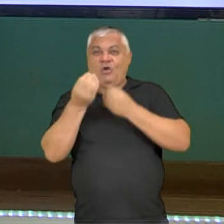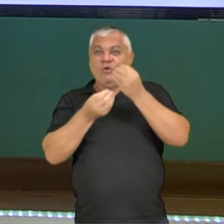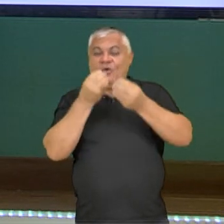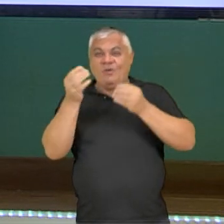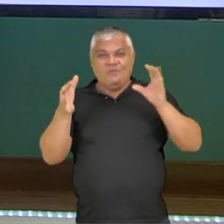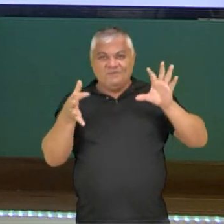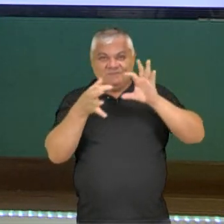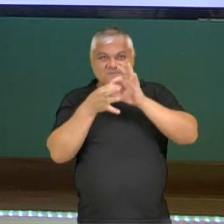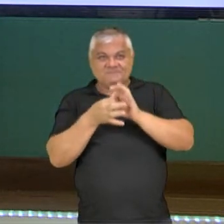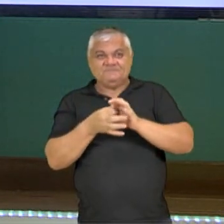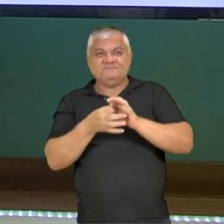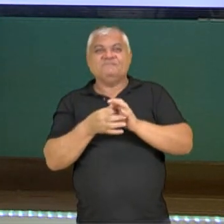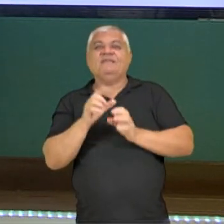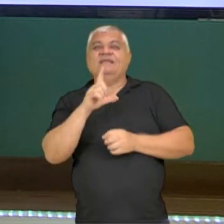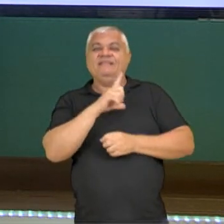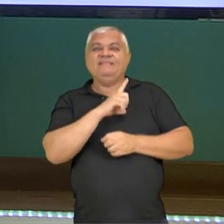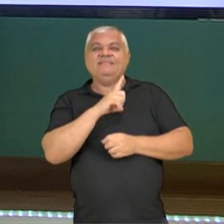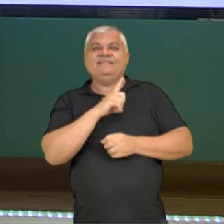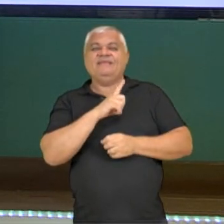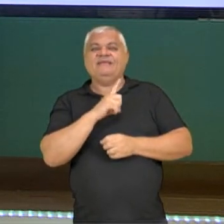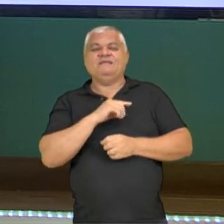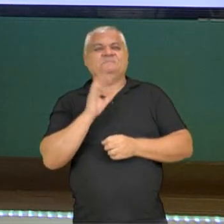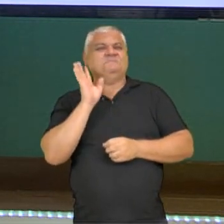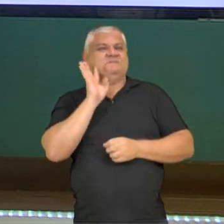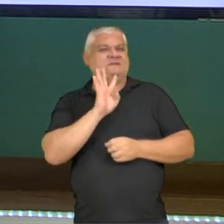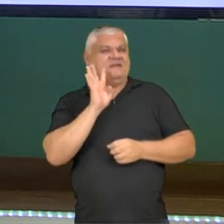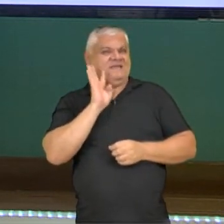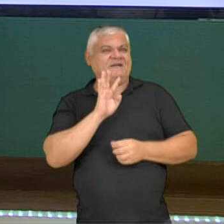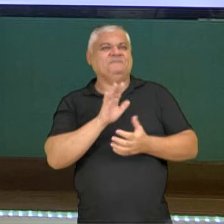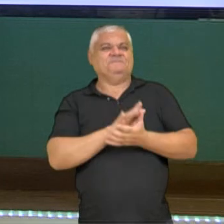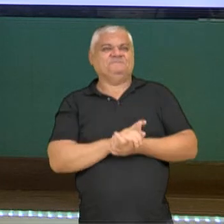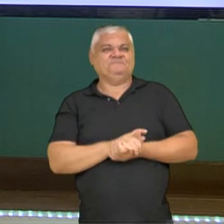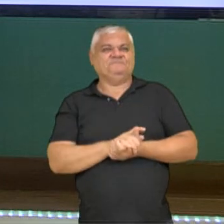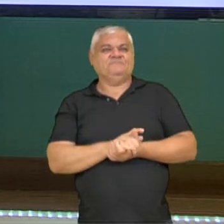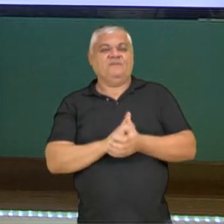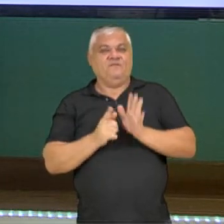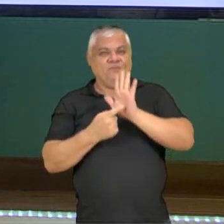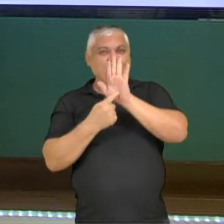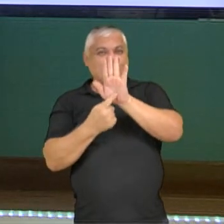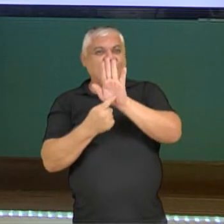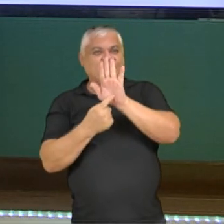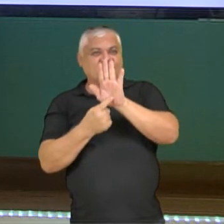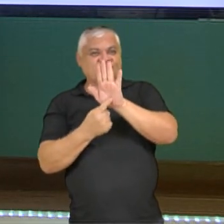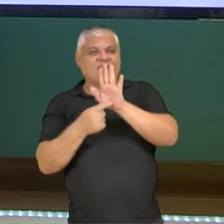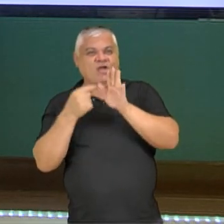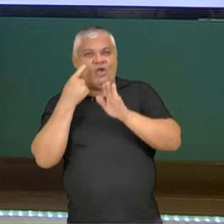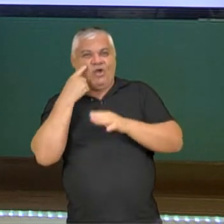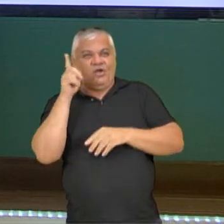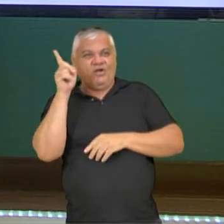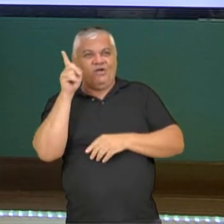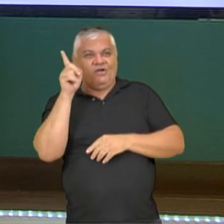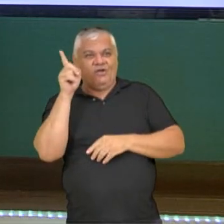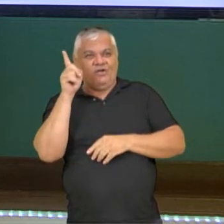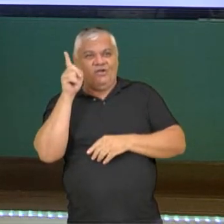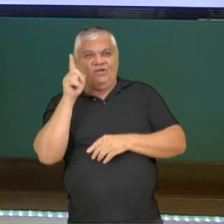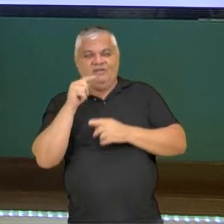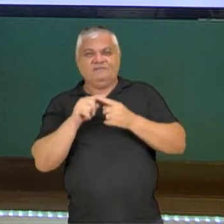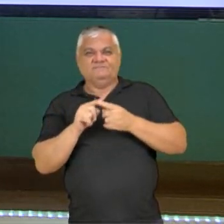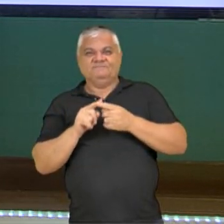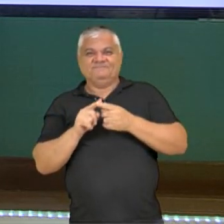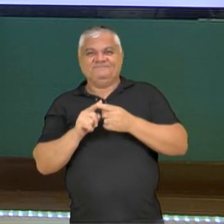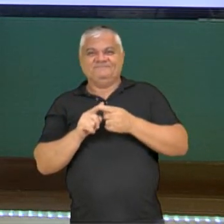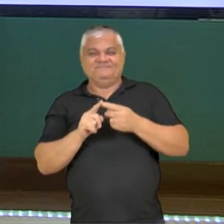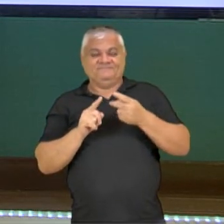química, tá? E aí vai ficar muito, muito bacana. Eu tenho aqui algumas representações, observe, o primeiro vai ficar